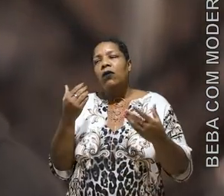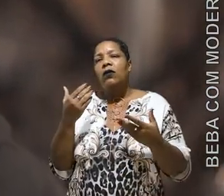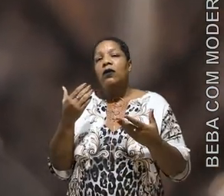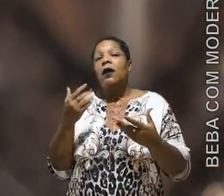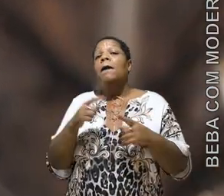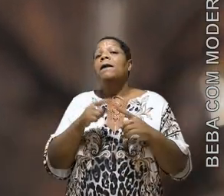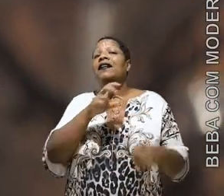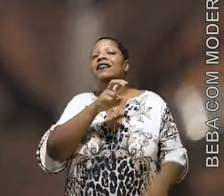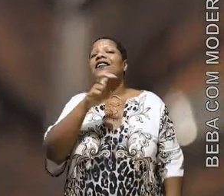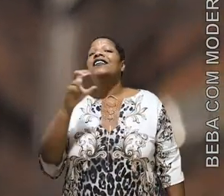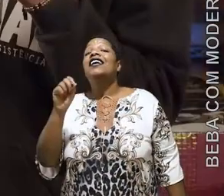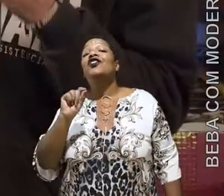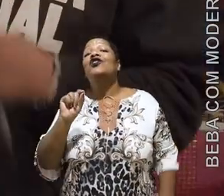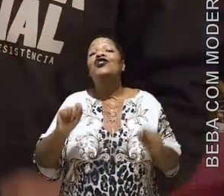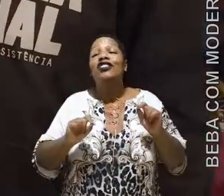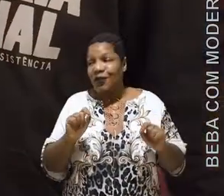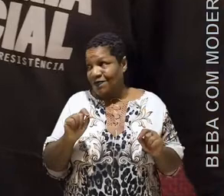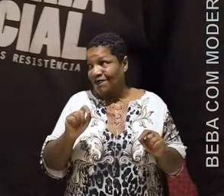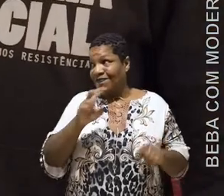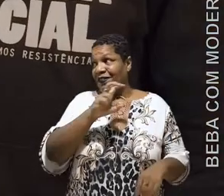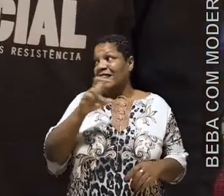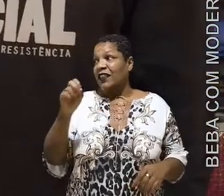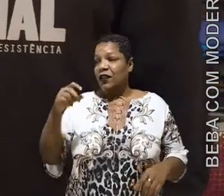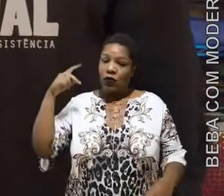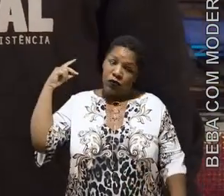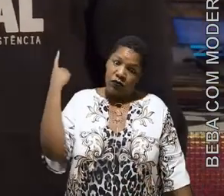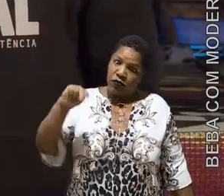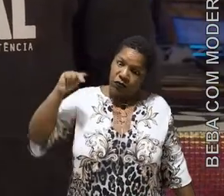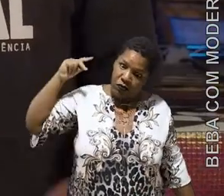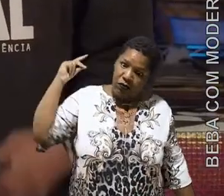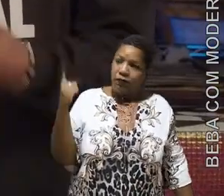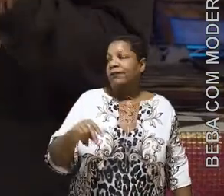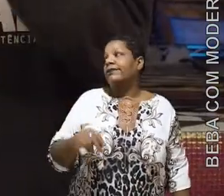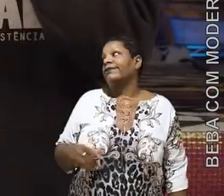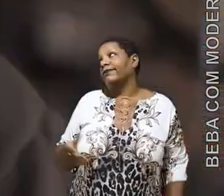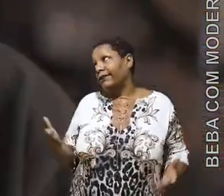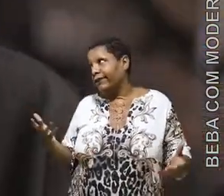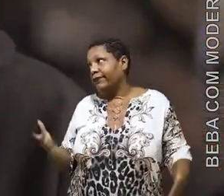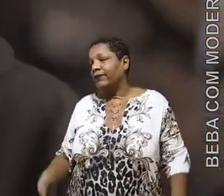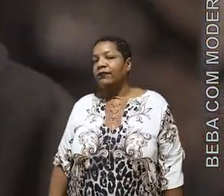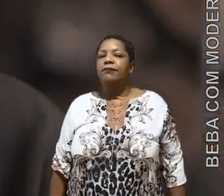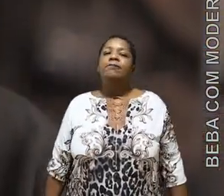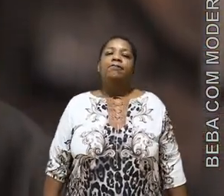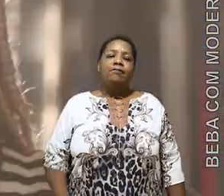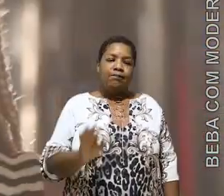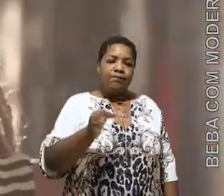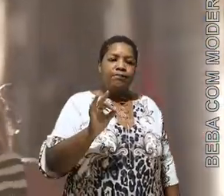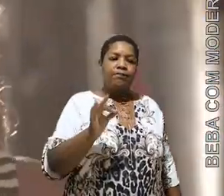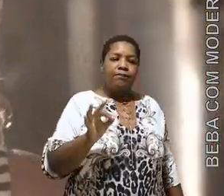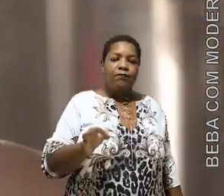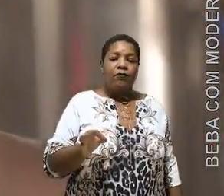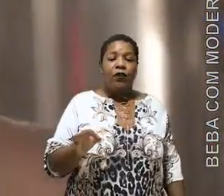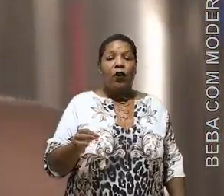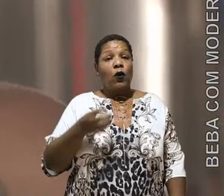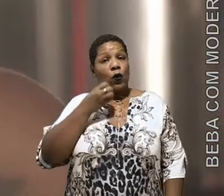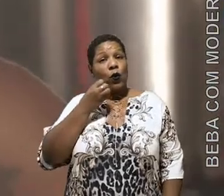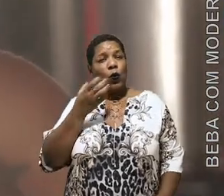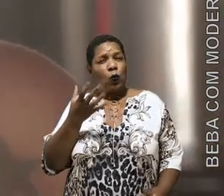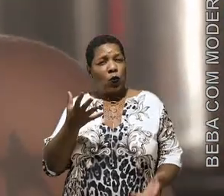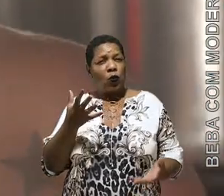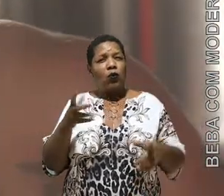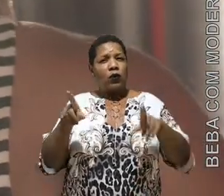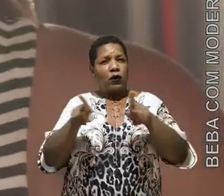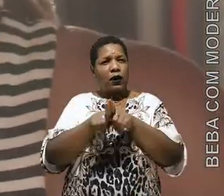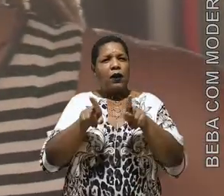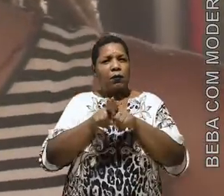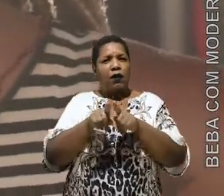poucos que foram quantos anos né rapaz 30 que é muito tempo pô é isso aí mas 500 de que 500 e pouco de que